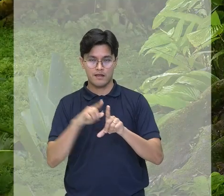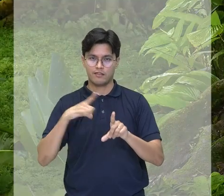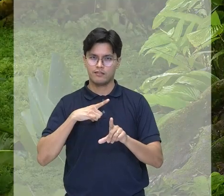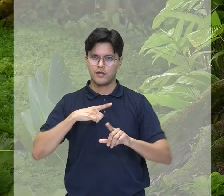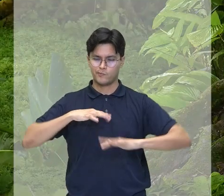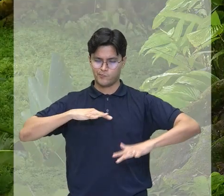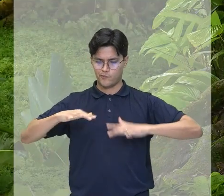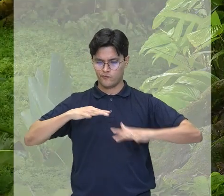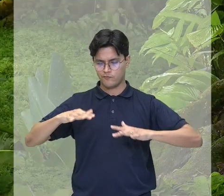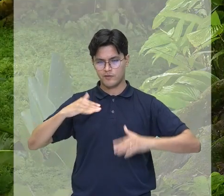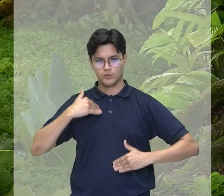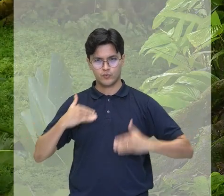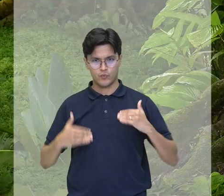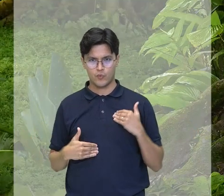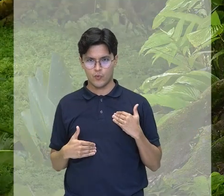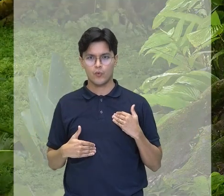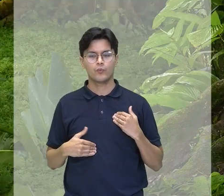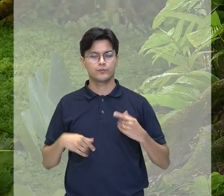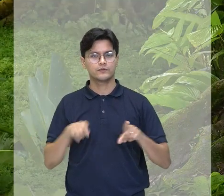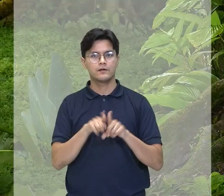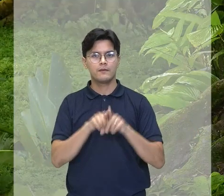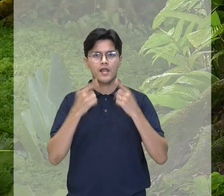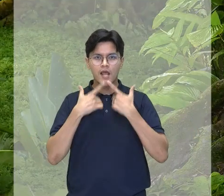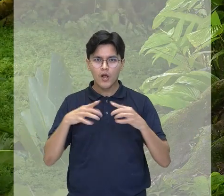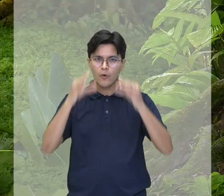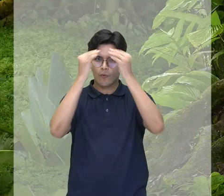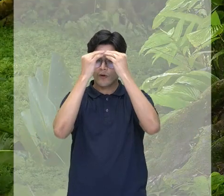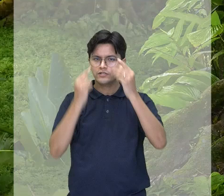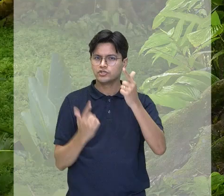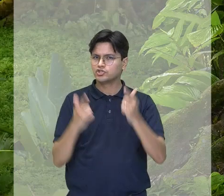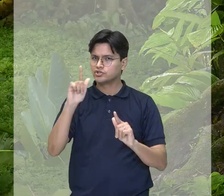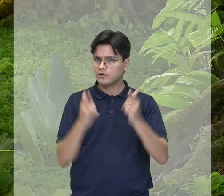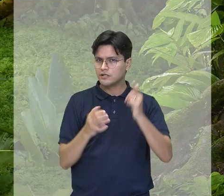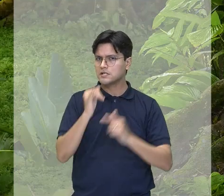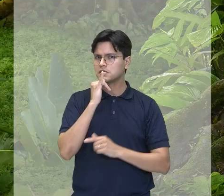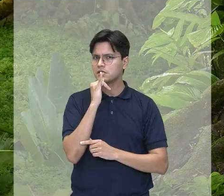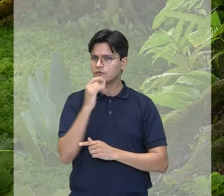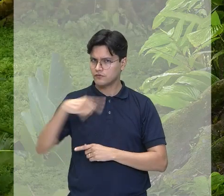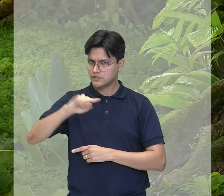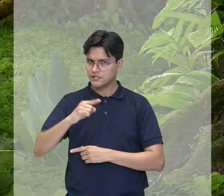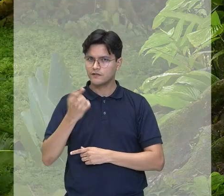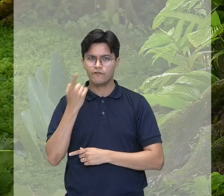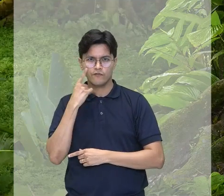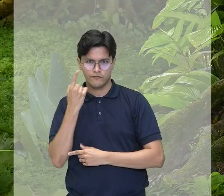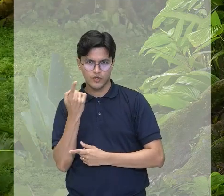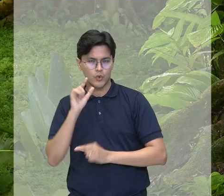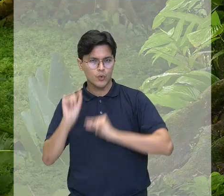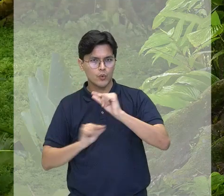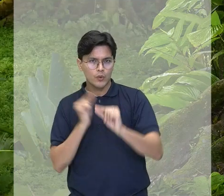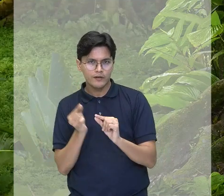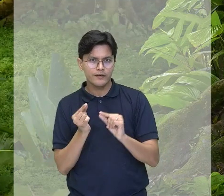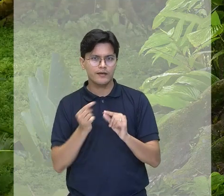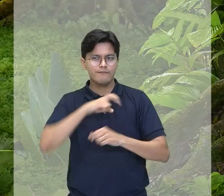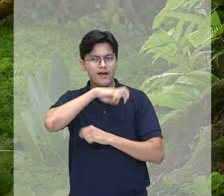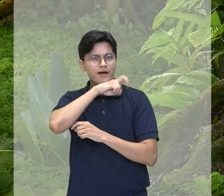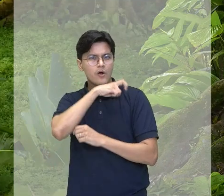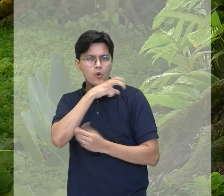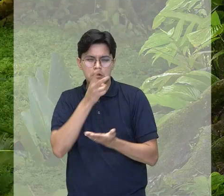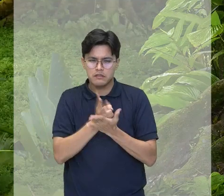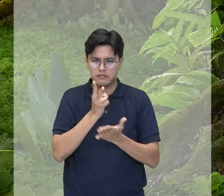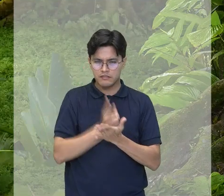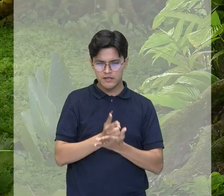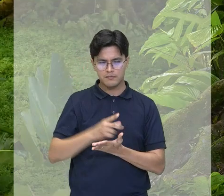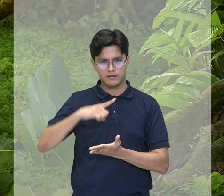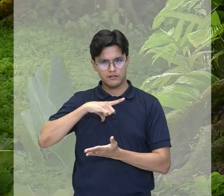corporal e uma linguagem gestual. Vocês viram lá Dona Cobra todo o tempo, né? fazendo essa encenação do movimento da cobra. Inclusive, é uma